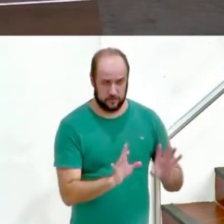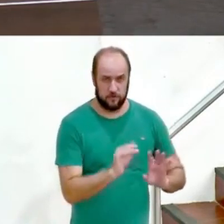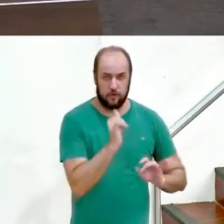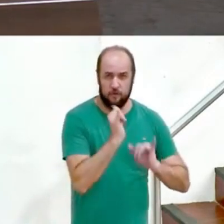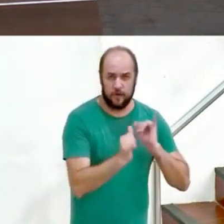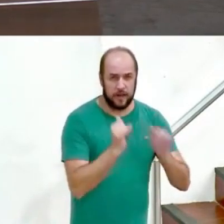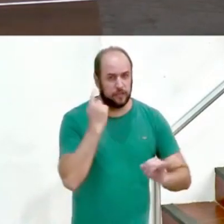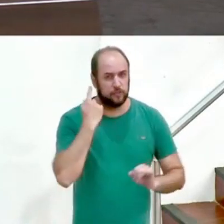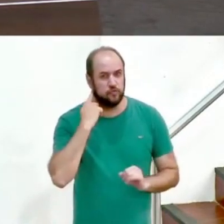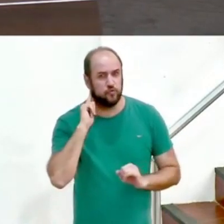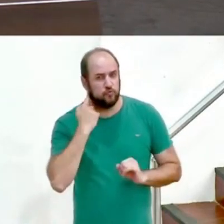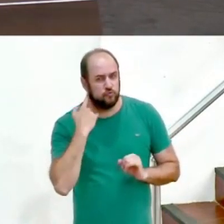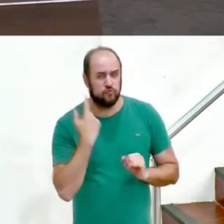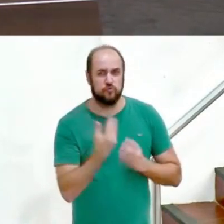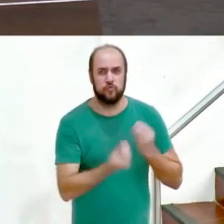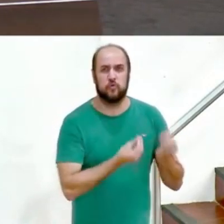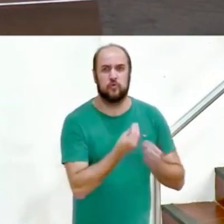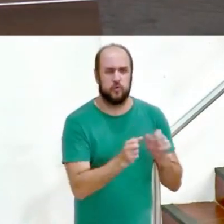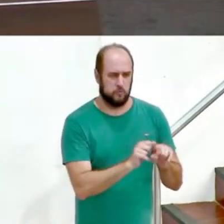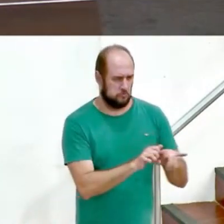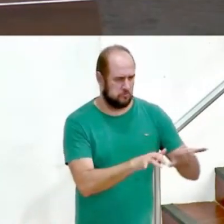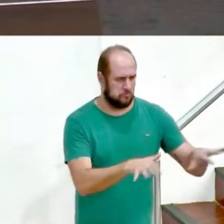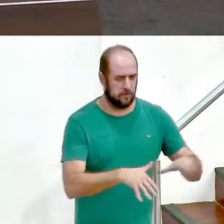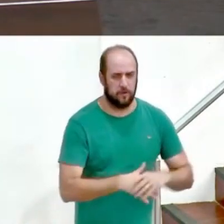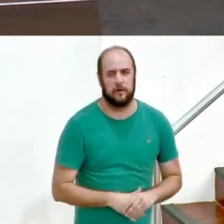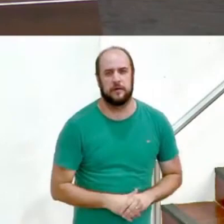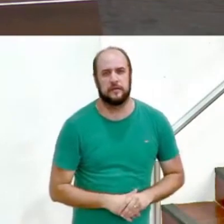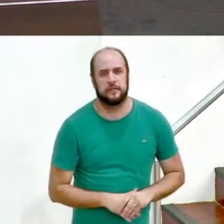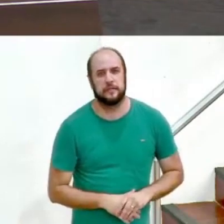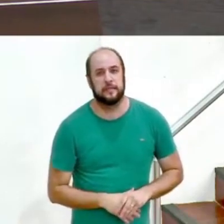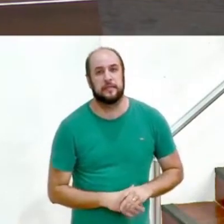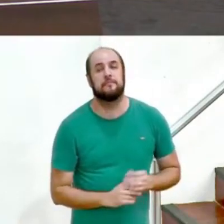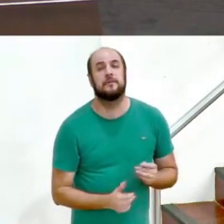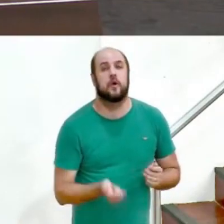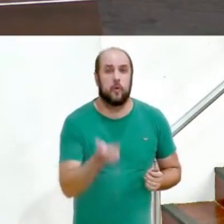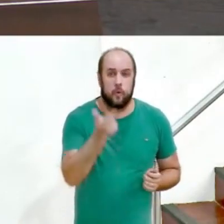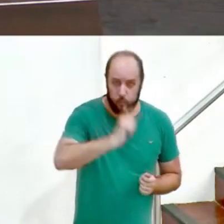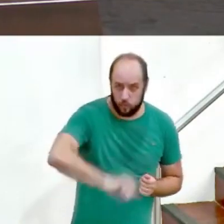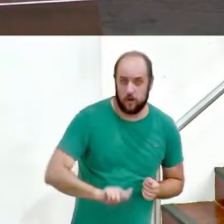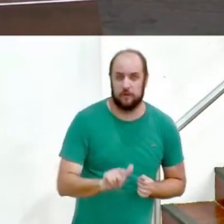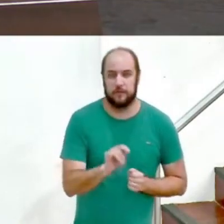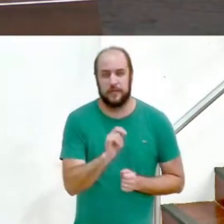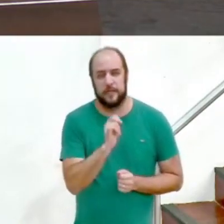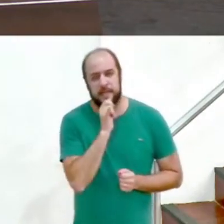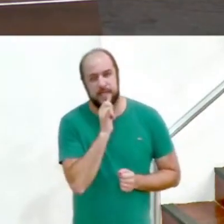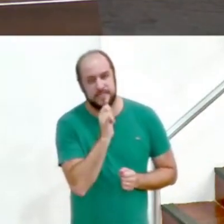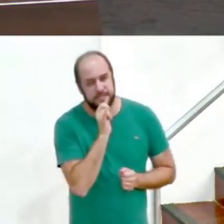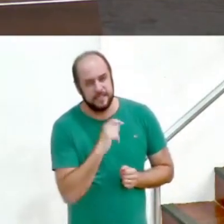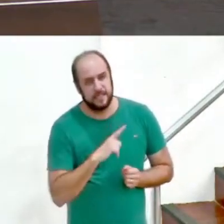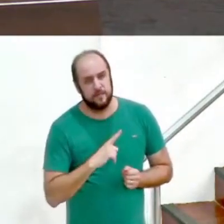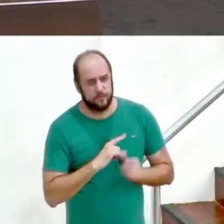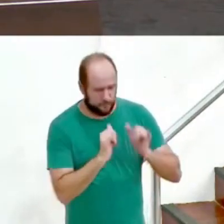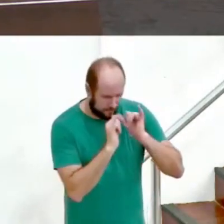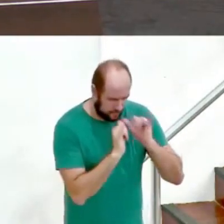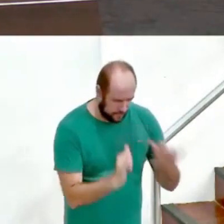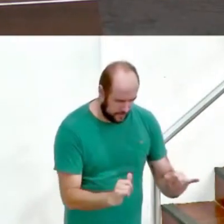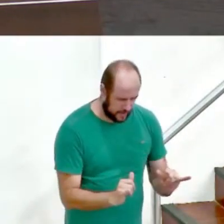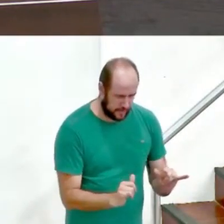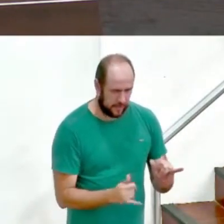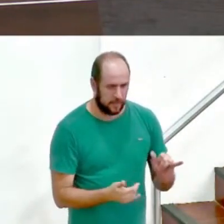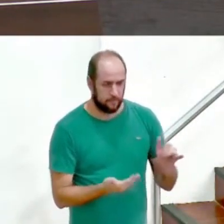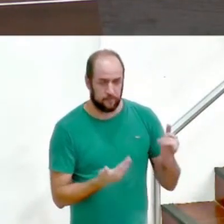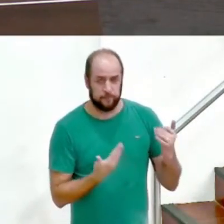e da impureza. E por isso ele leva mais um exemplo